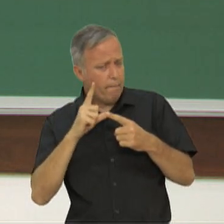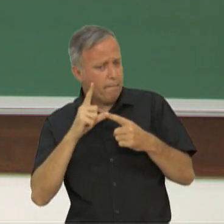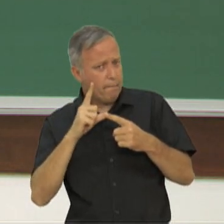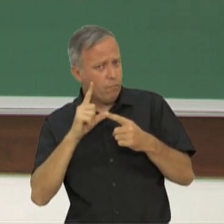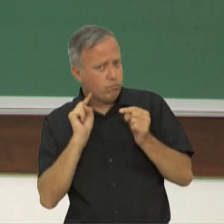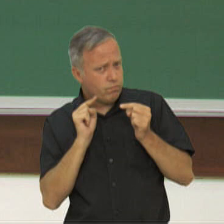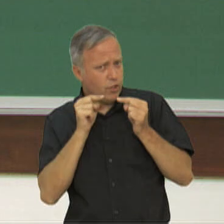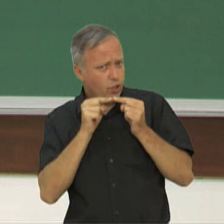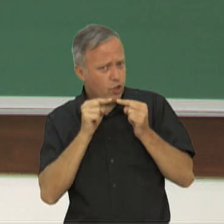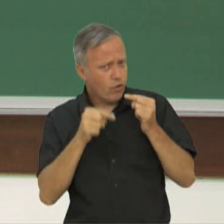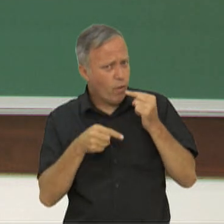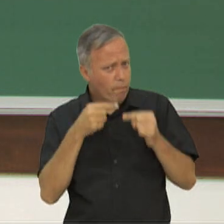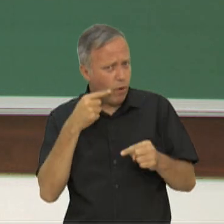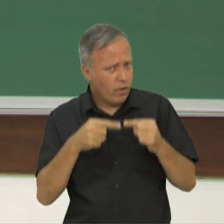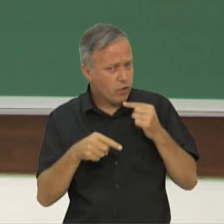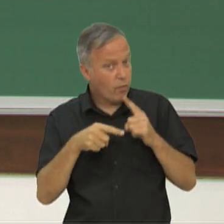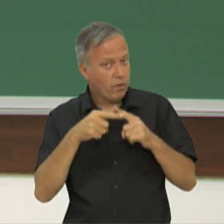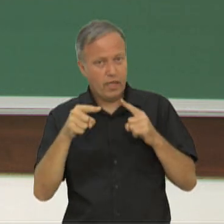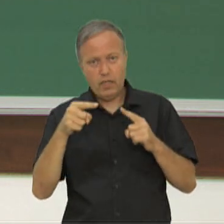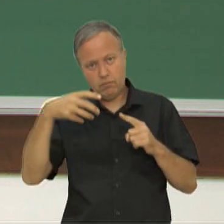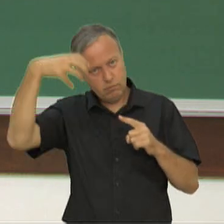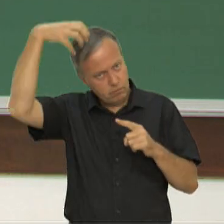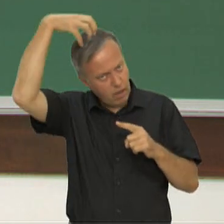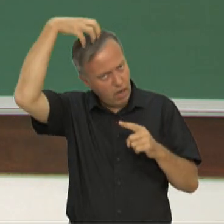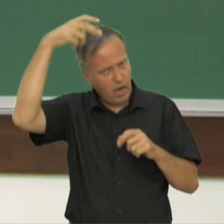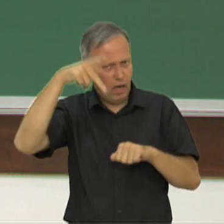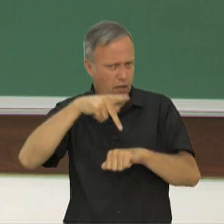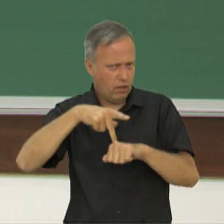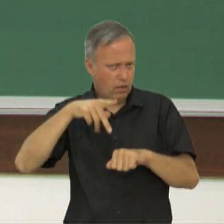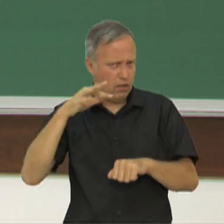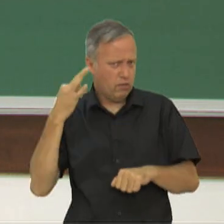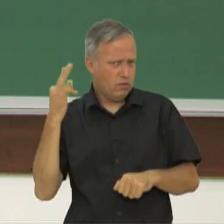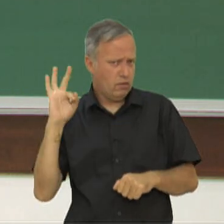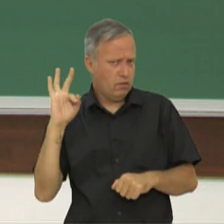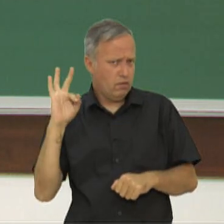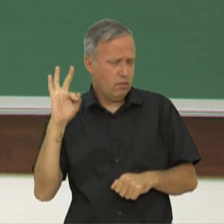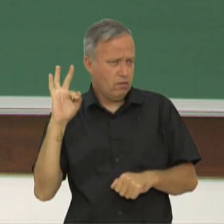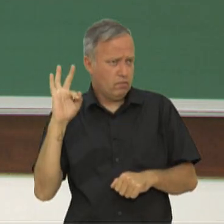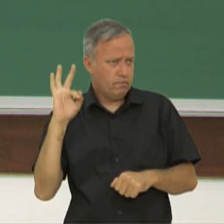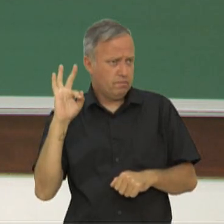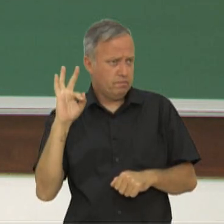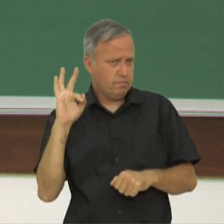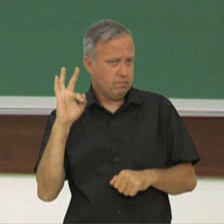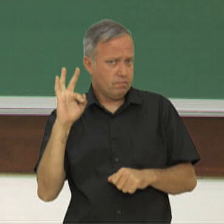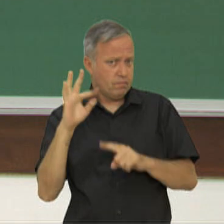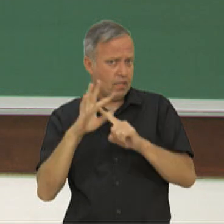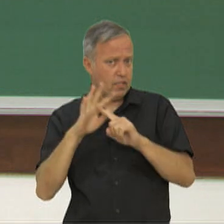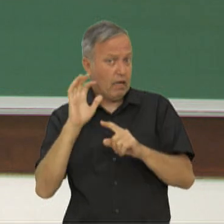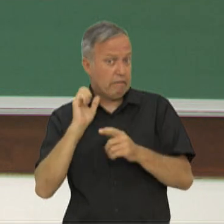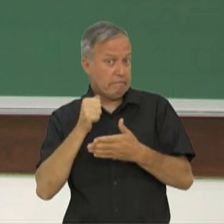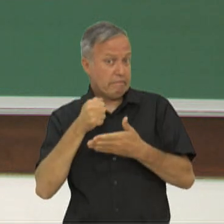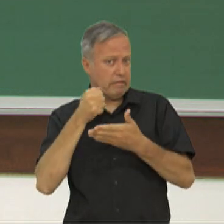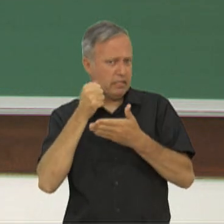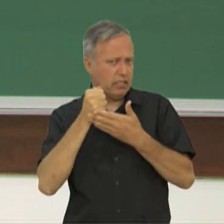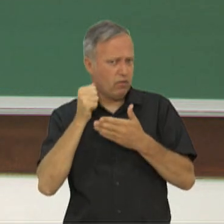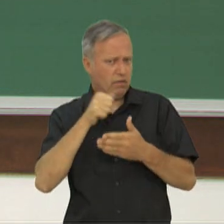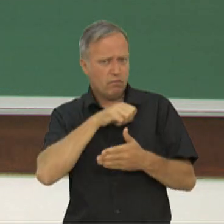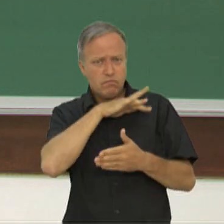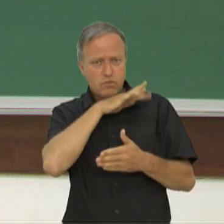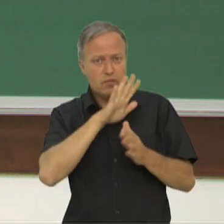né? Porque ele era o rei da França, então ele ia salvar a França de qualquer mal que pudesse chegar até o